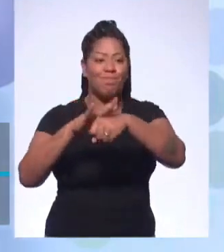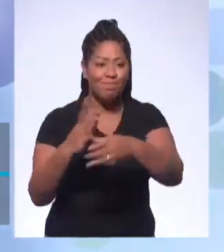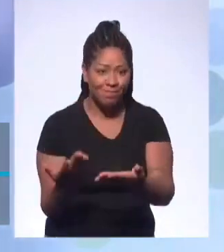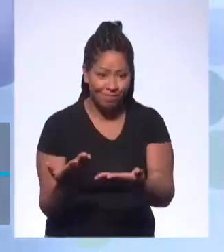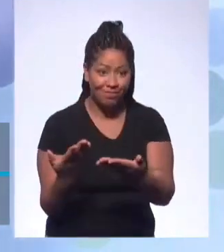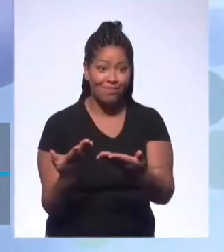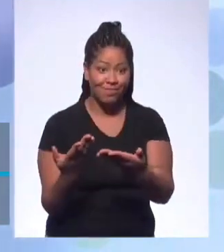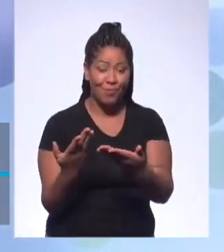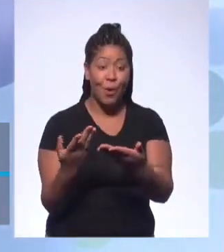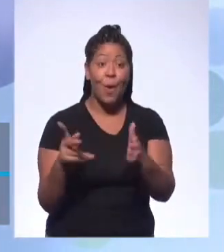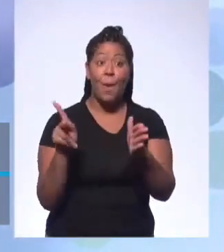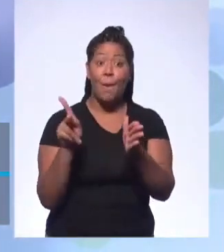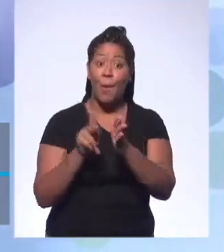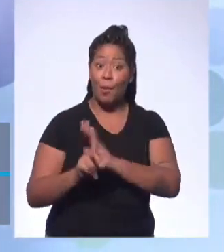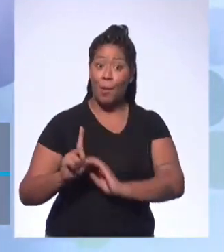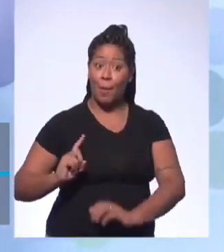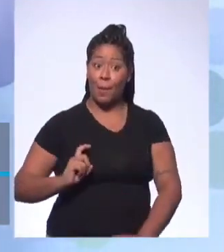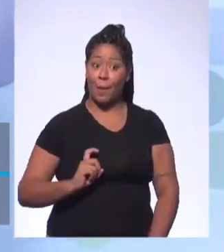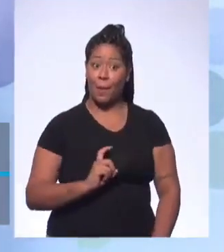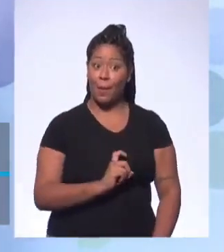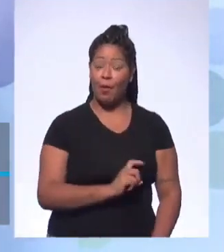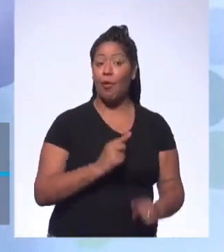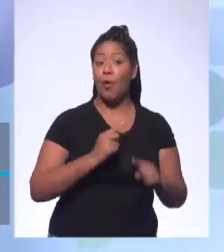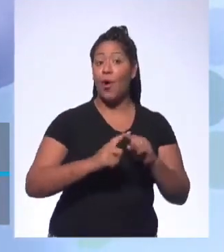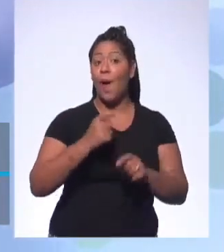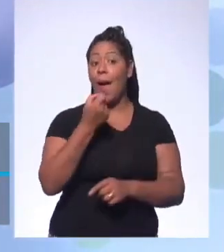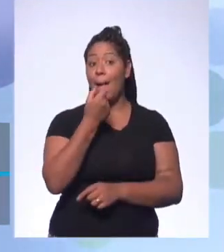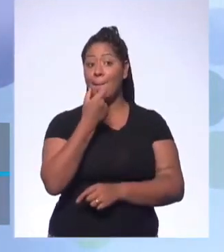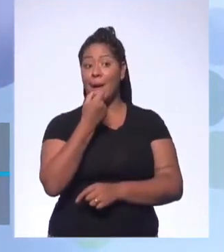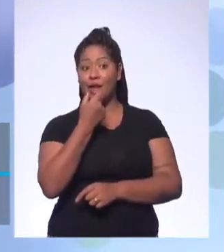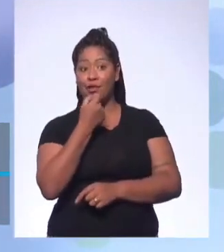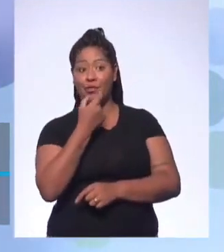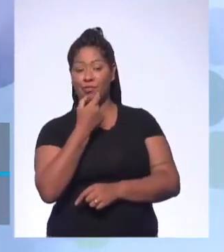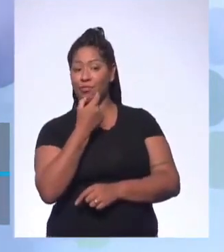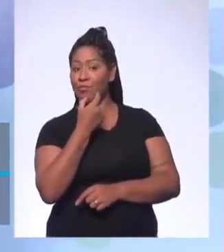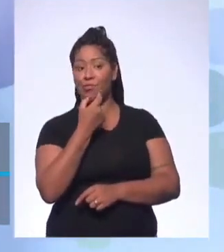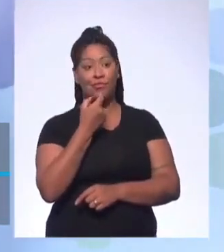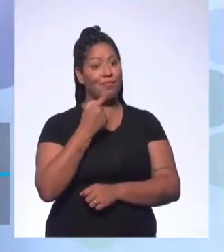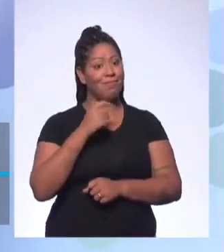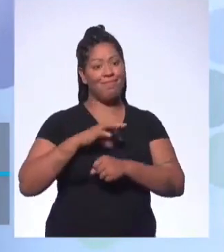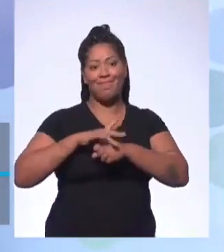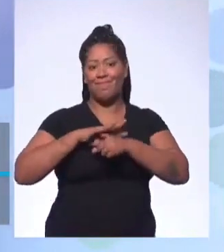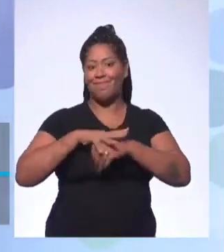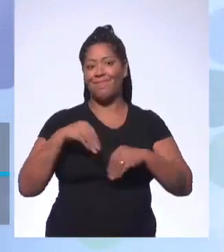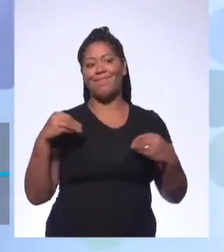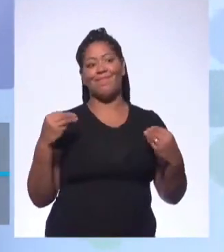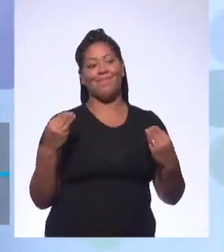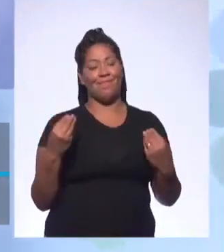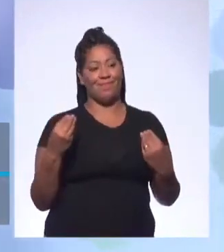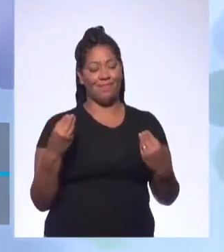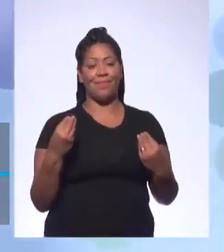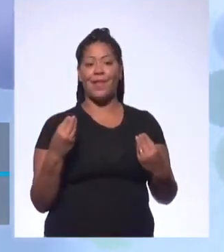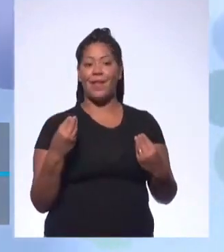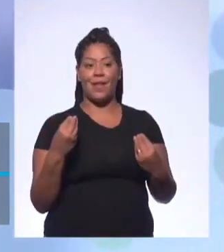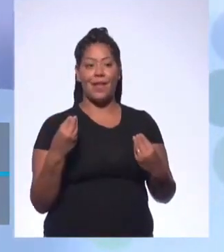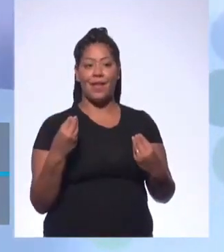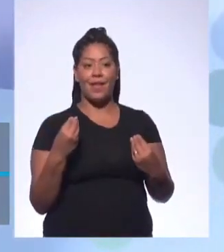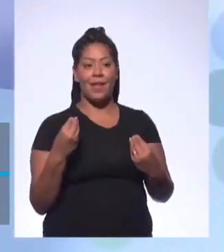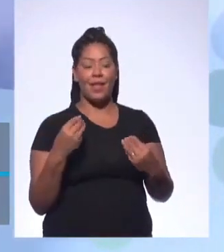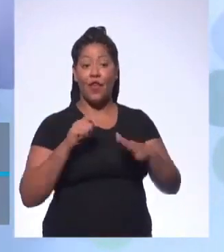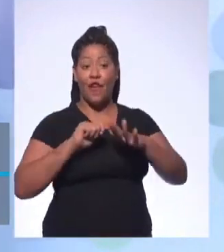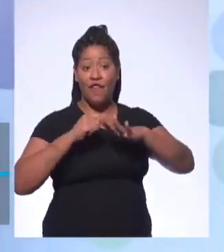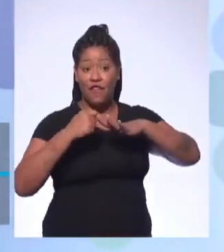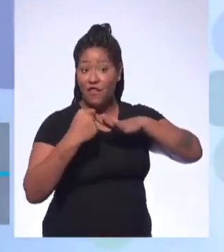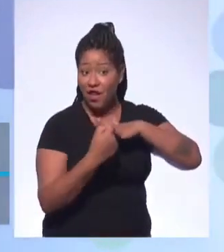doença causada por bactéria, pode ser que o antibiótico não faça mais efeito. E eu não estou inventando isso, isso está acontecendo. Tem gente que hoje